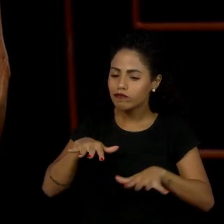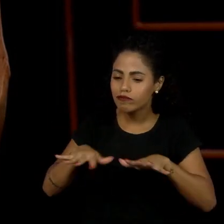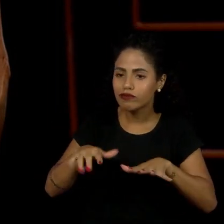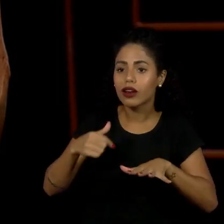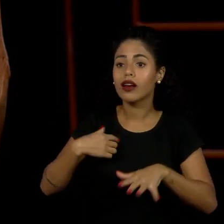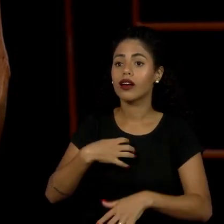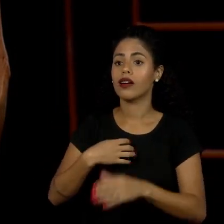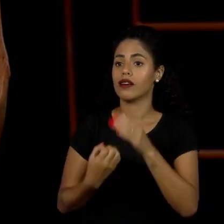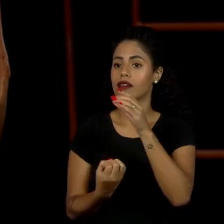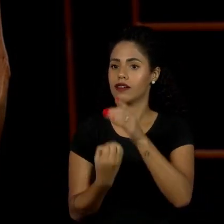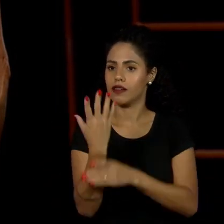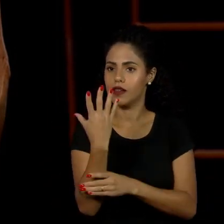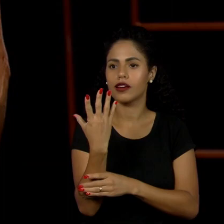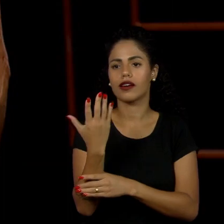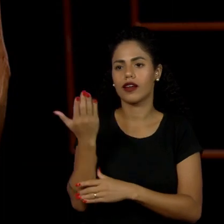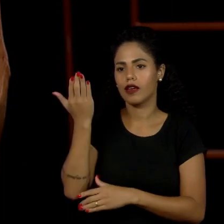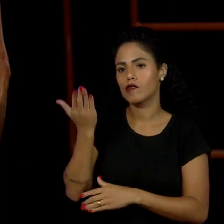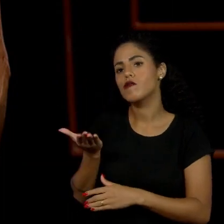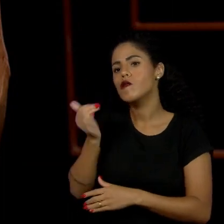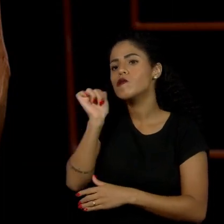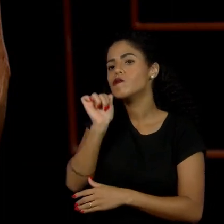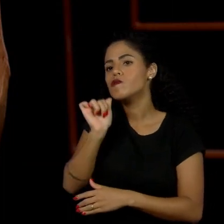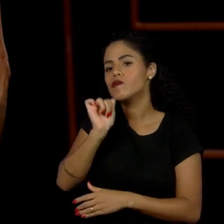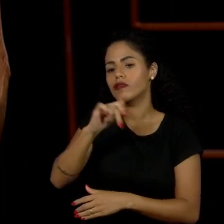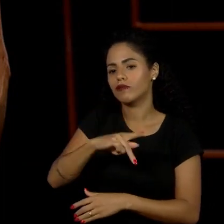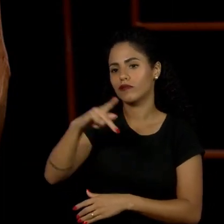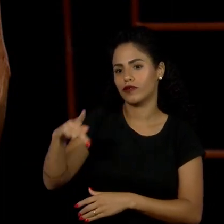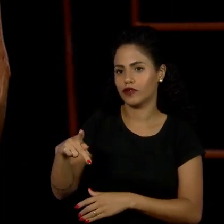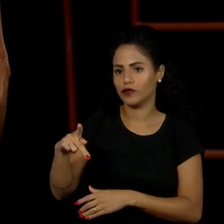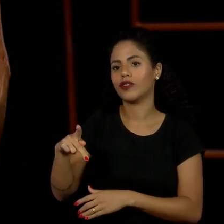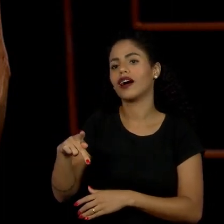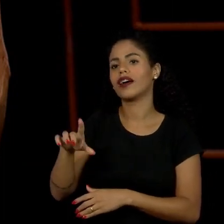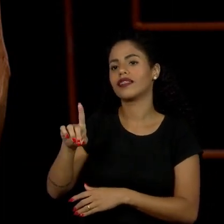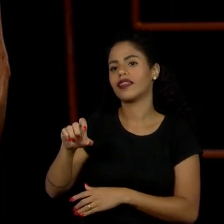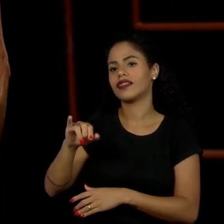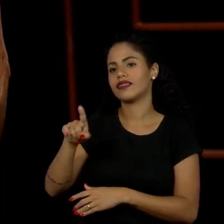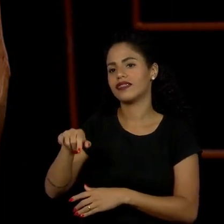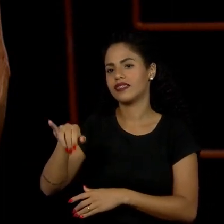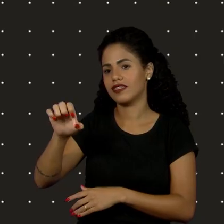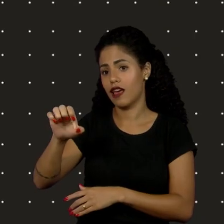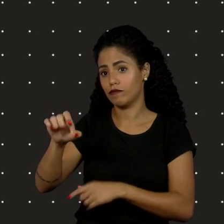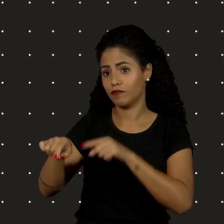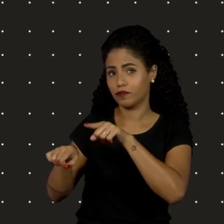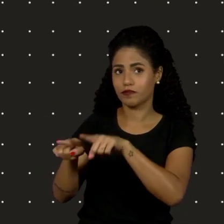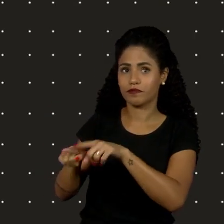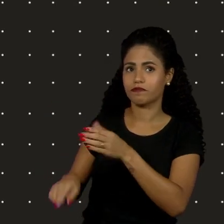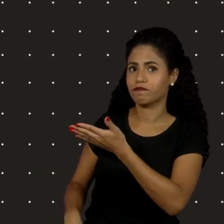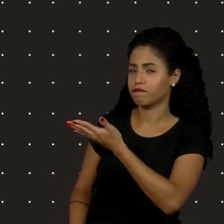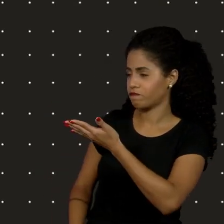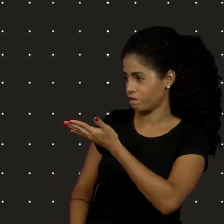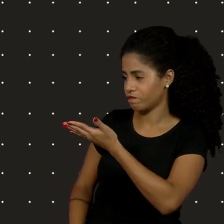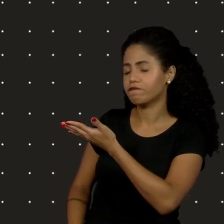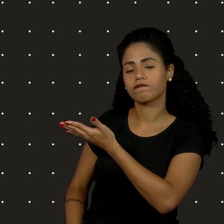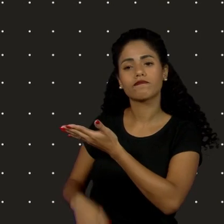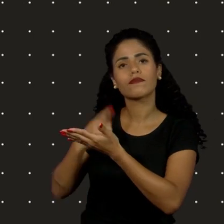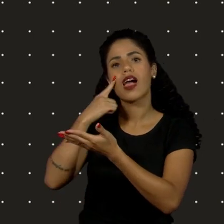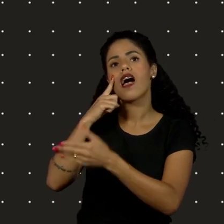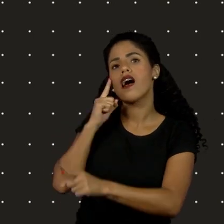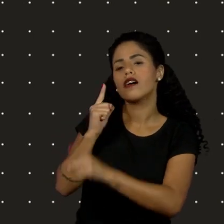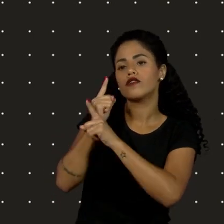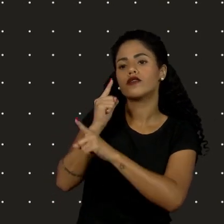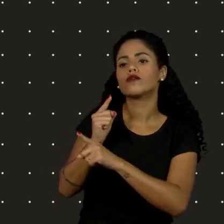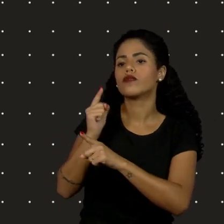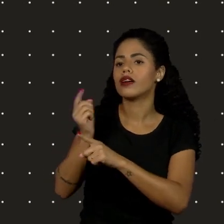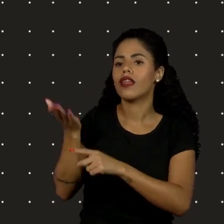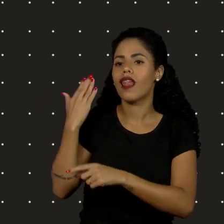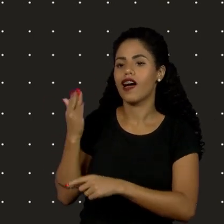por uma grande mestra, Madame Bézier. Foi Ivaldo Bertazzo quem a descobriu, ela vivia